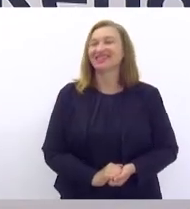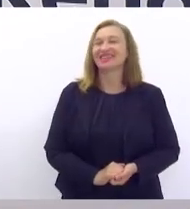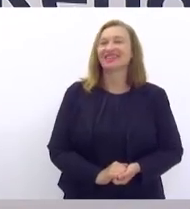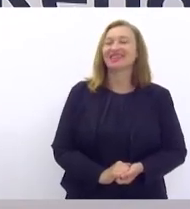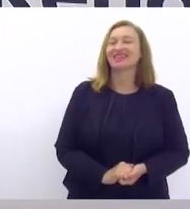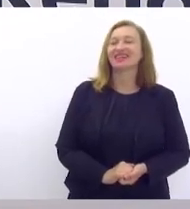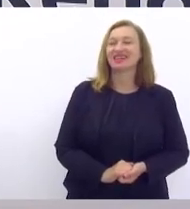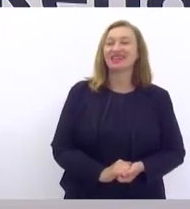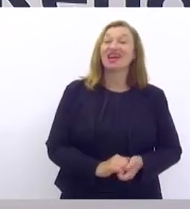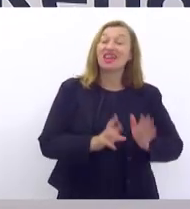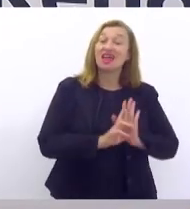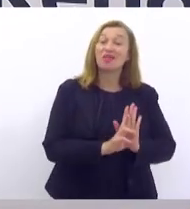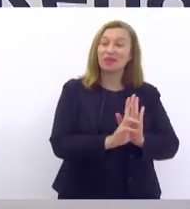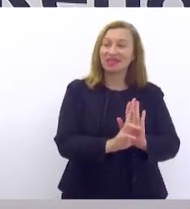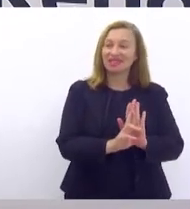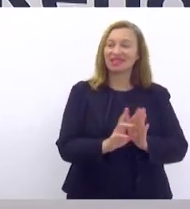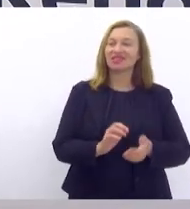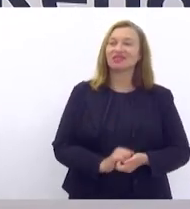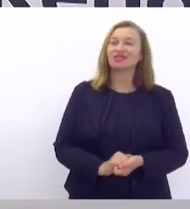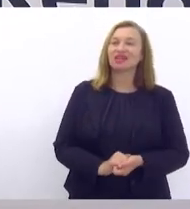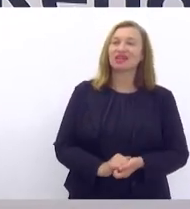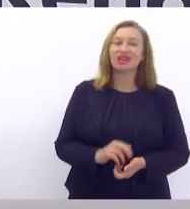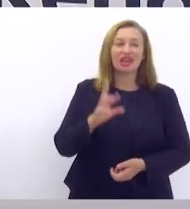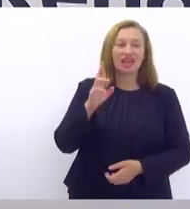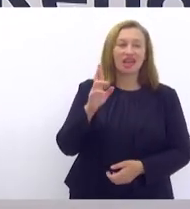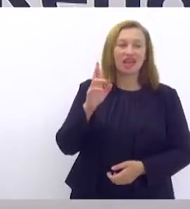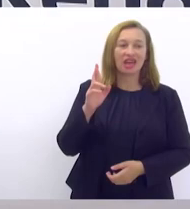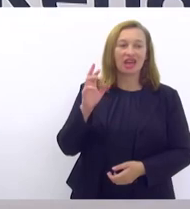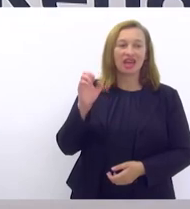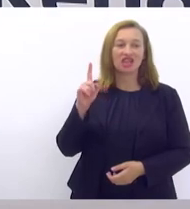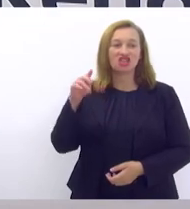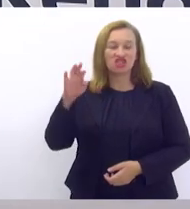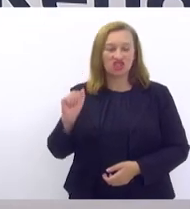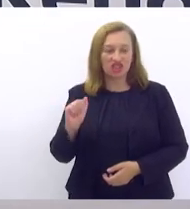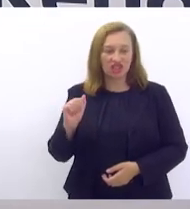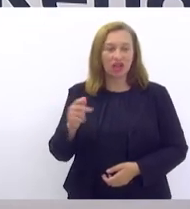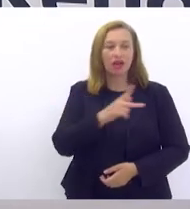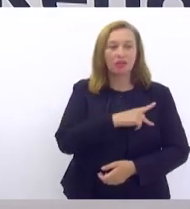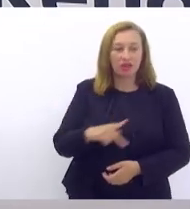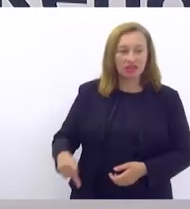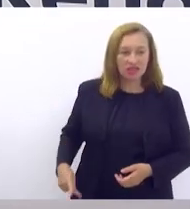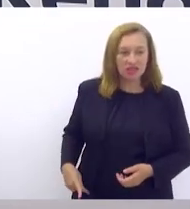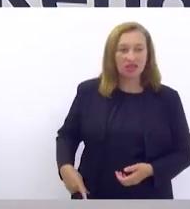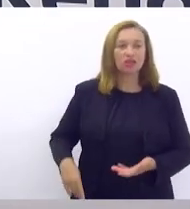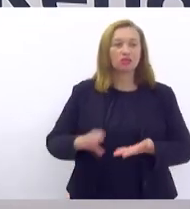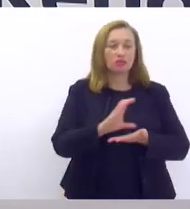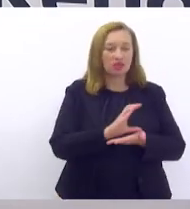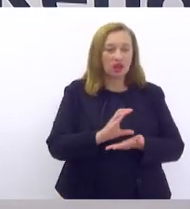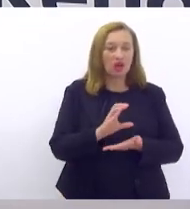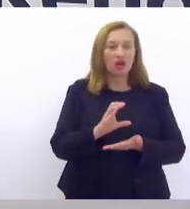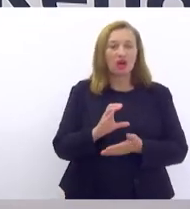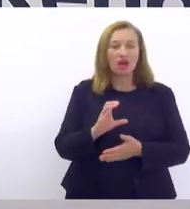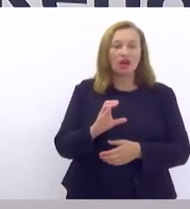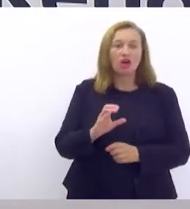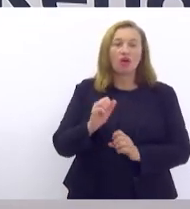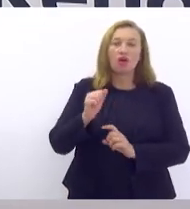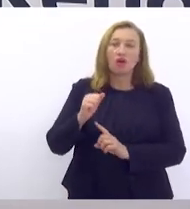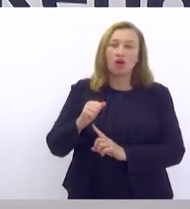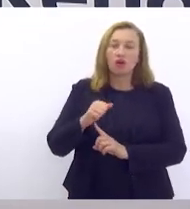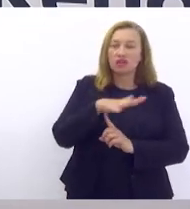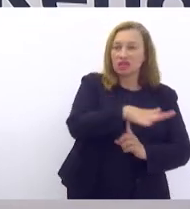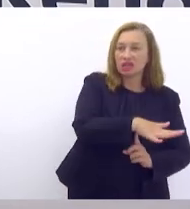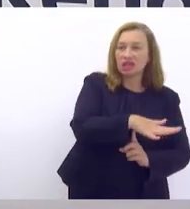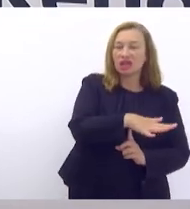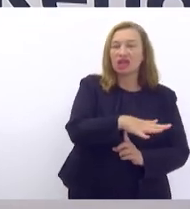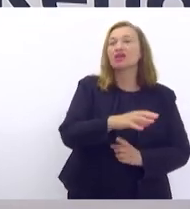Para representando a Regina Lúcia, que é presidente do Conselho Diocesano de Campos,